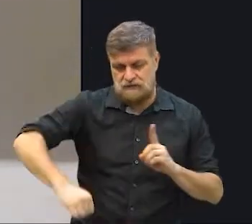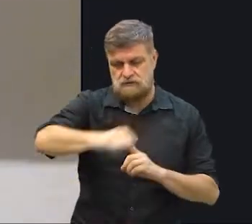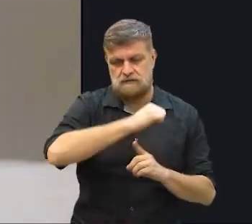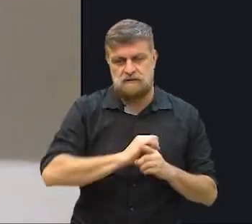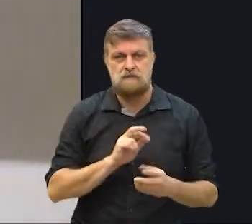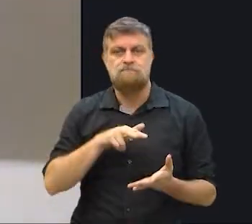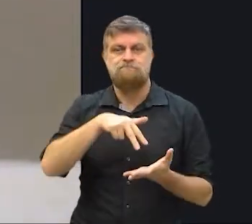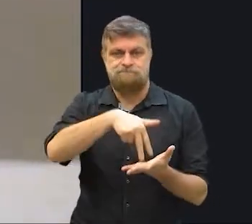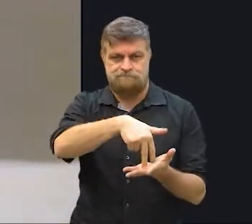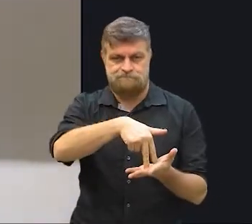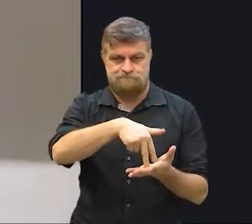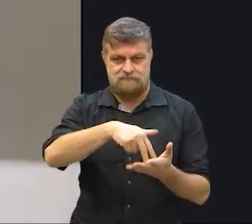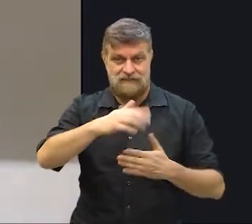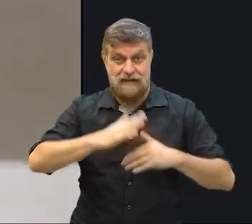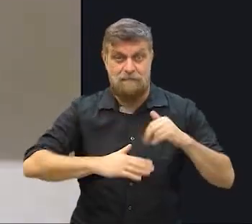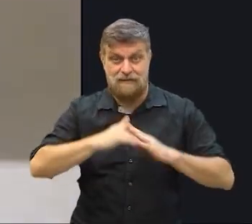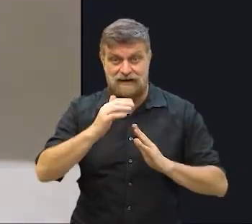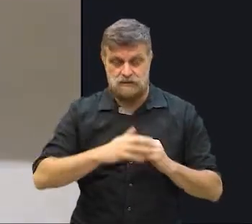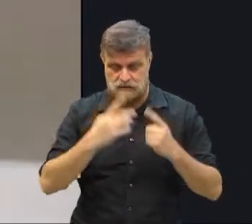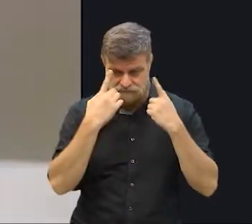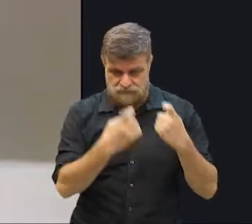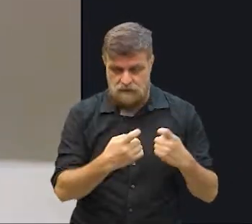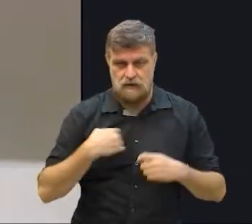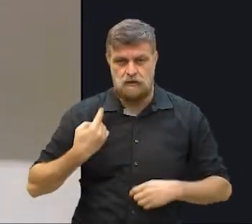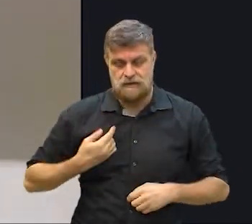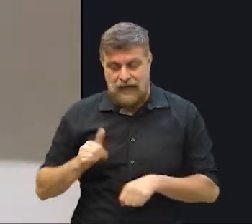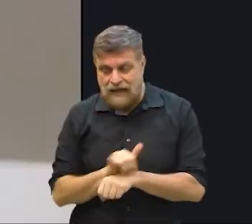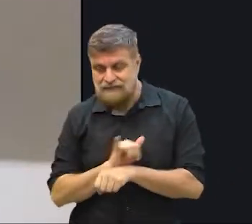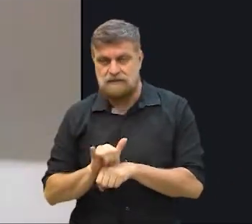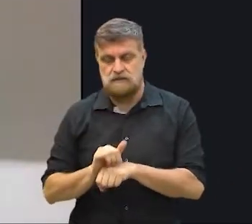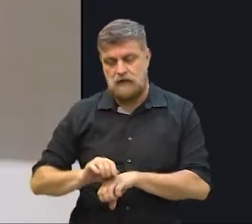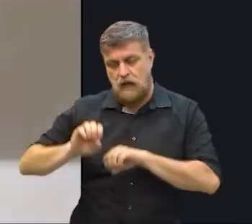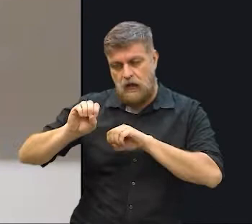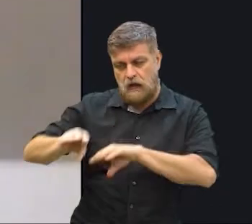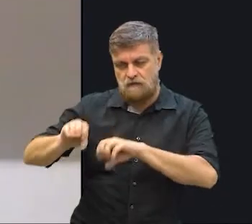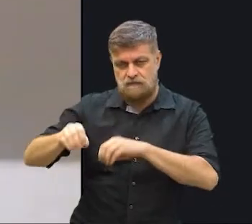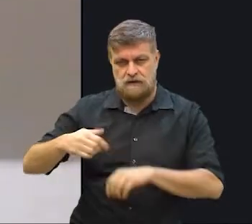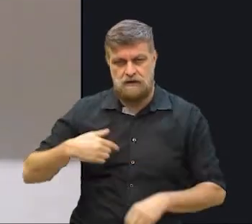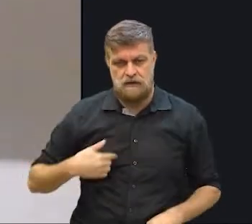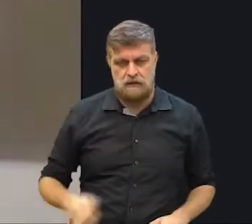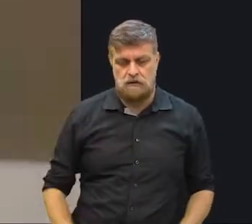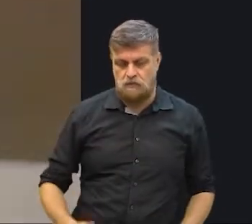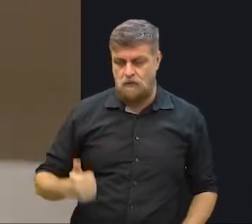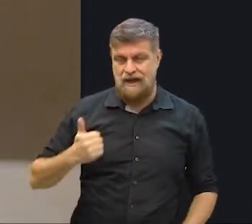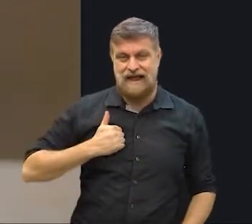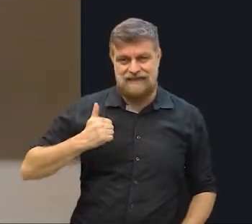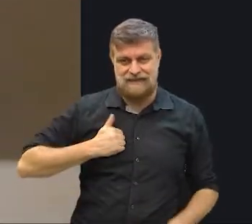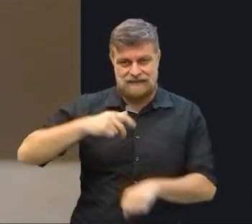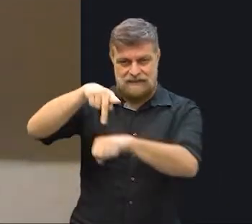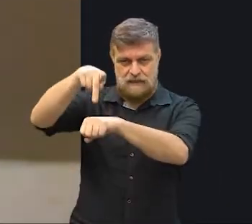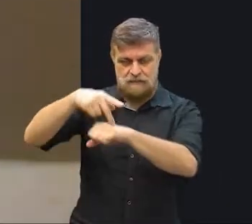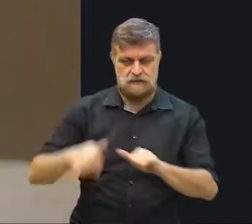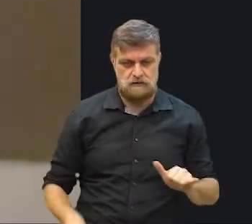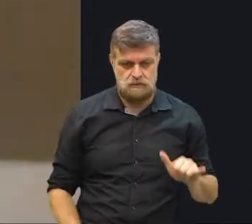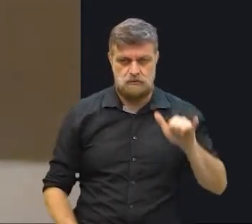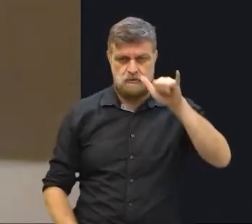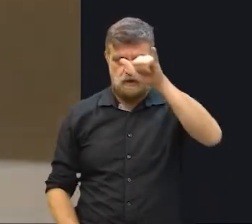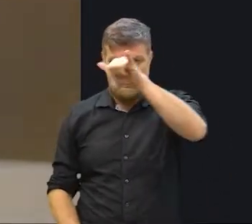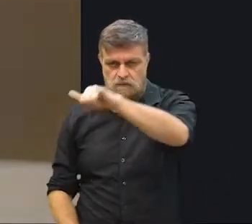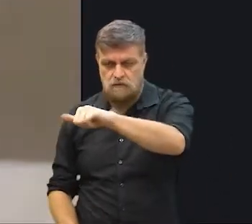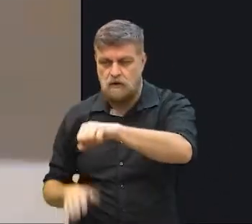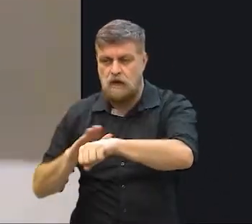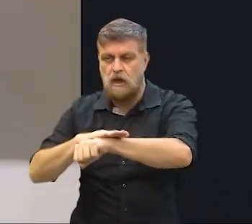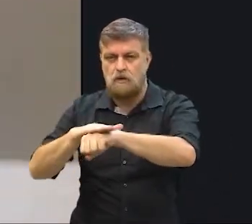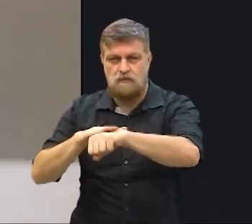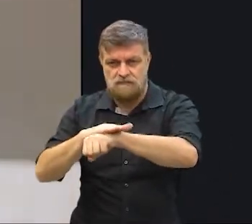nessa sociedade. Então, de uma forma educativa, viajei até o Canadá, conheci o criador